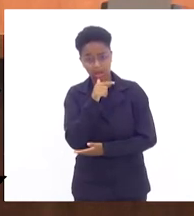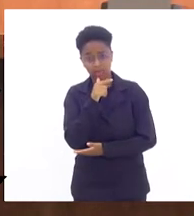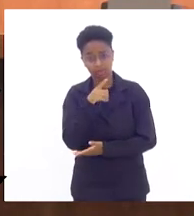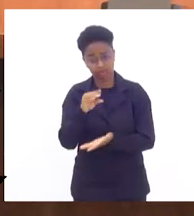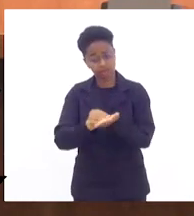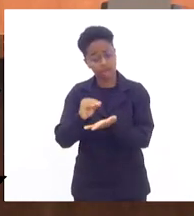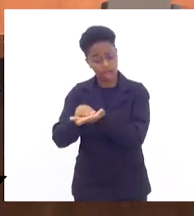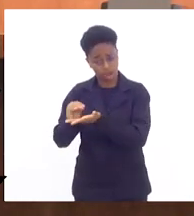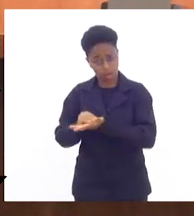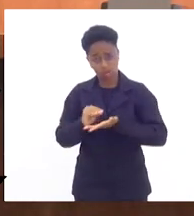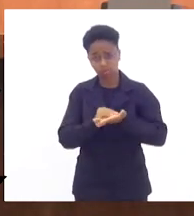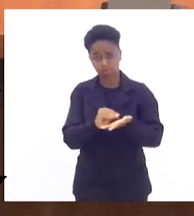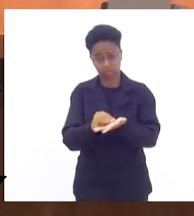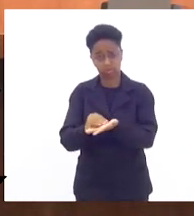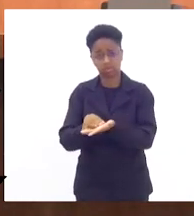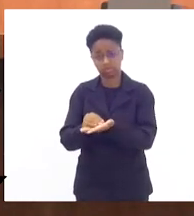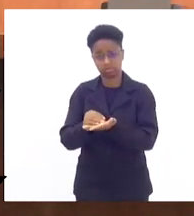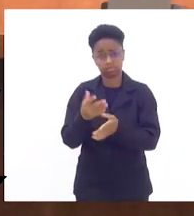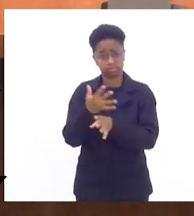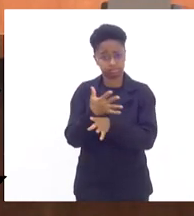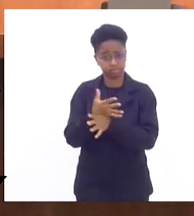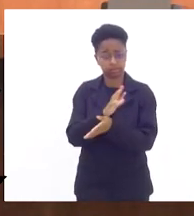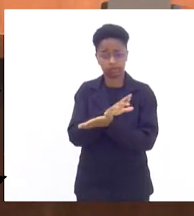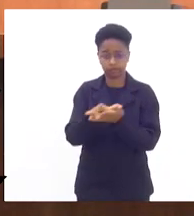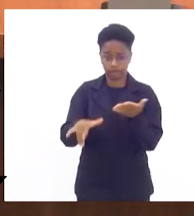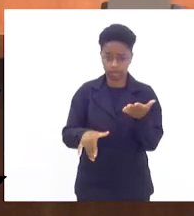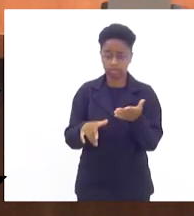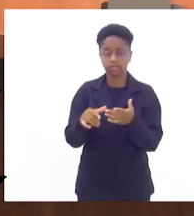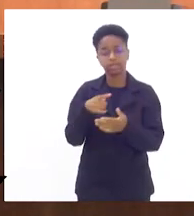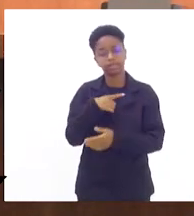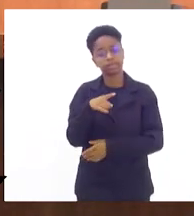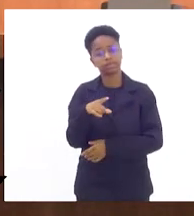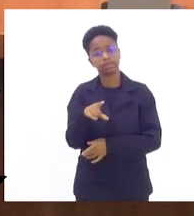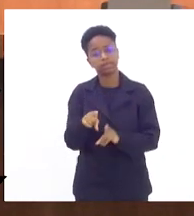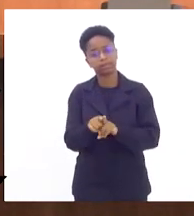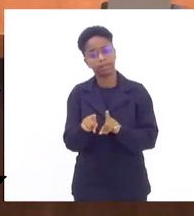município. Nós temos lá também